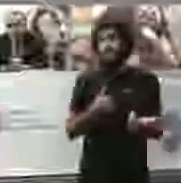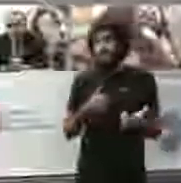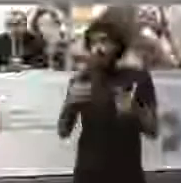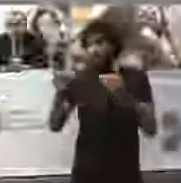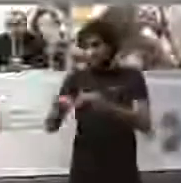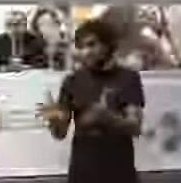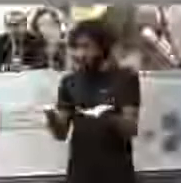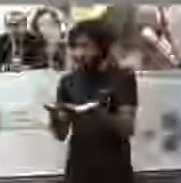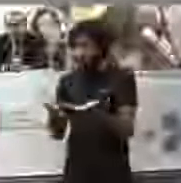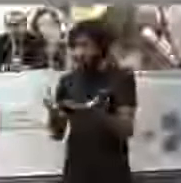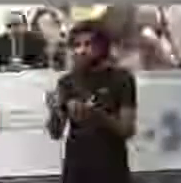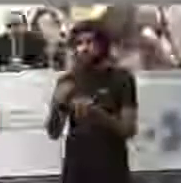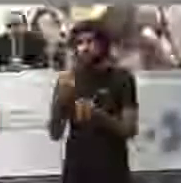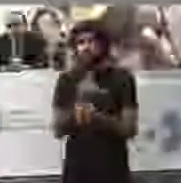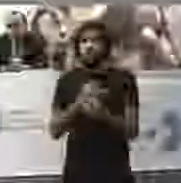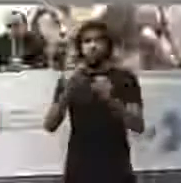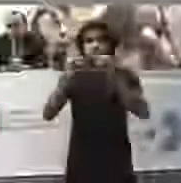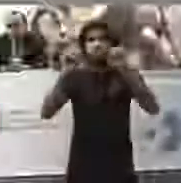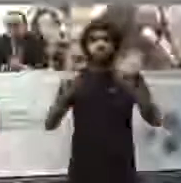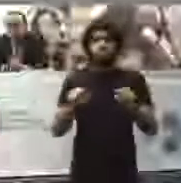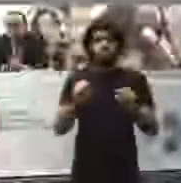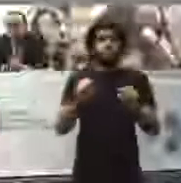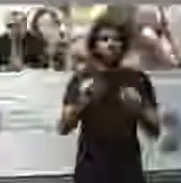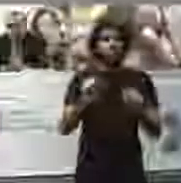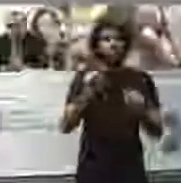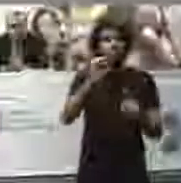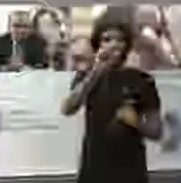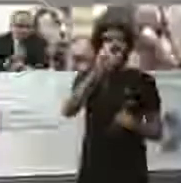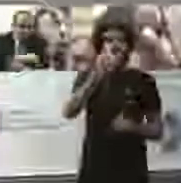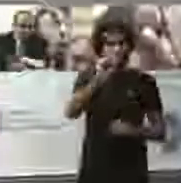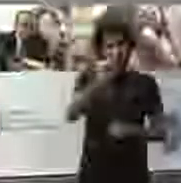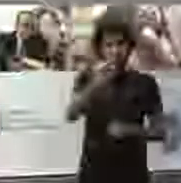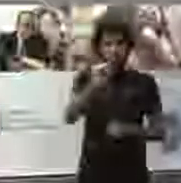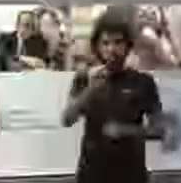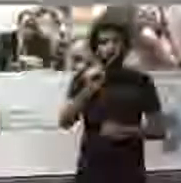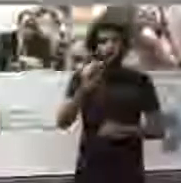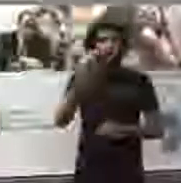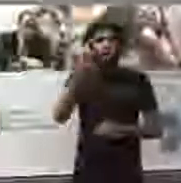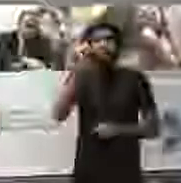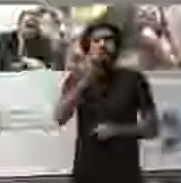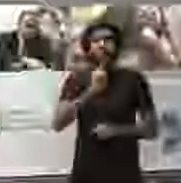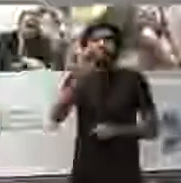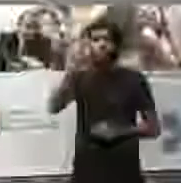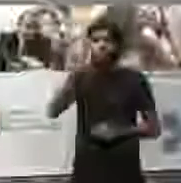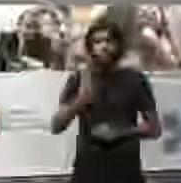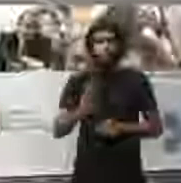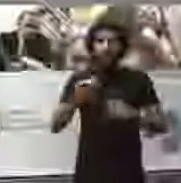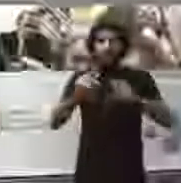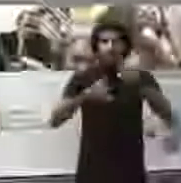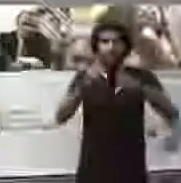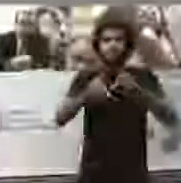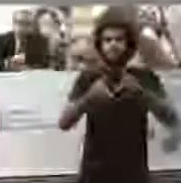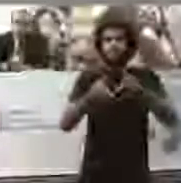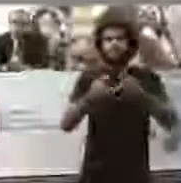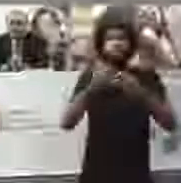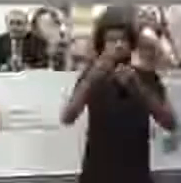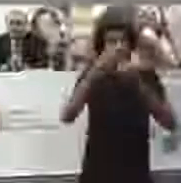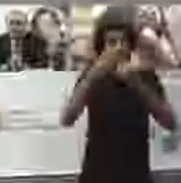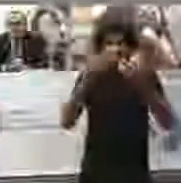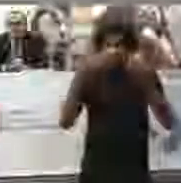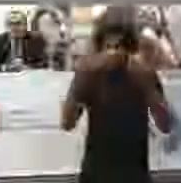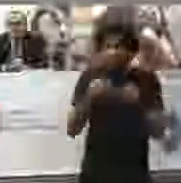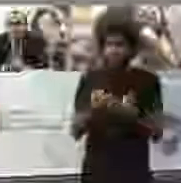único de saúde é a maior conquista do do povo brasileiro ele sim tem sofre hoje